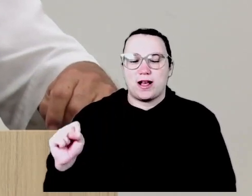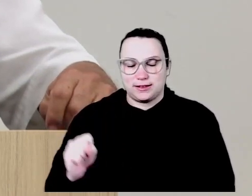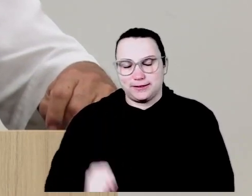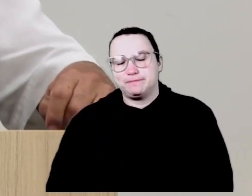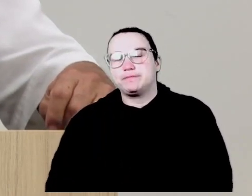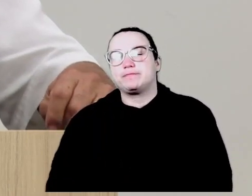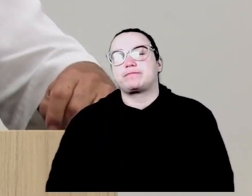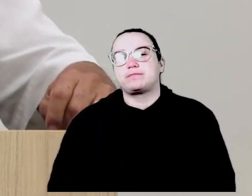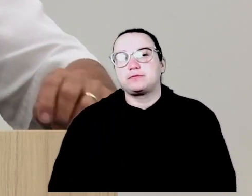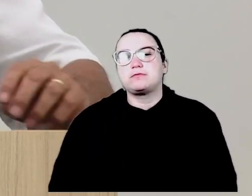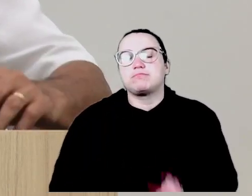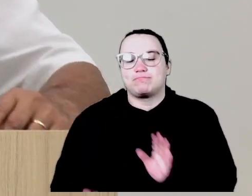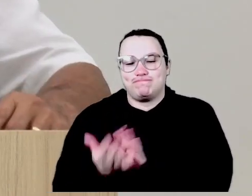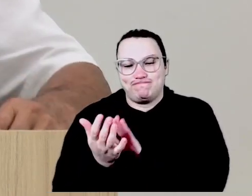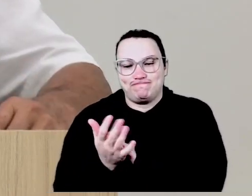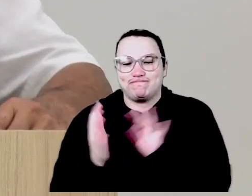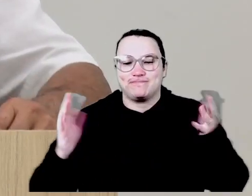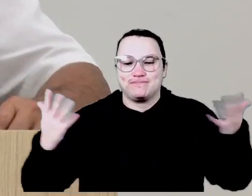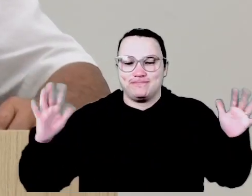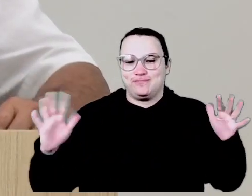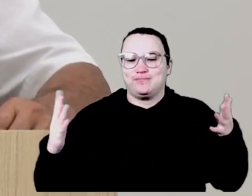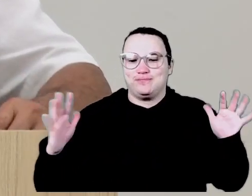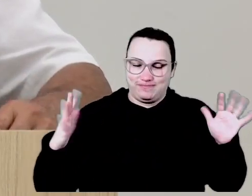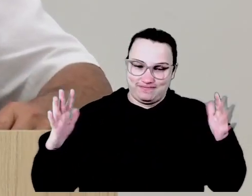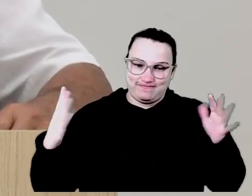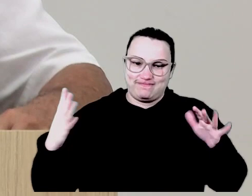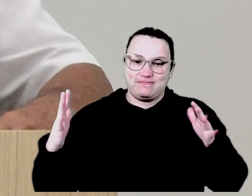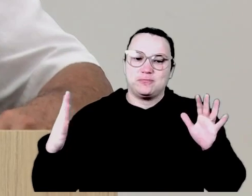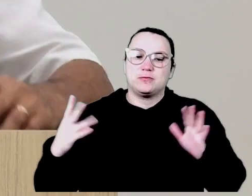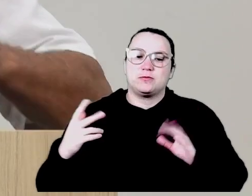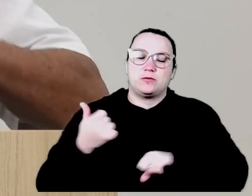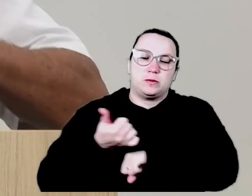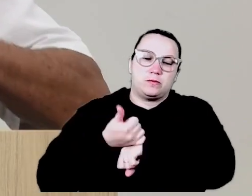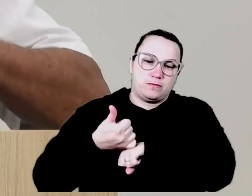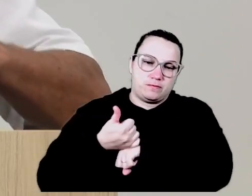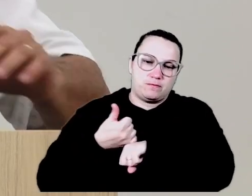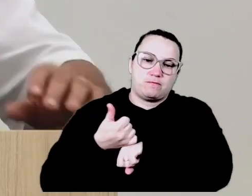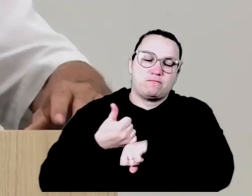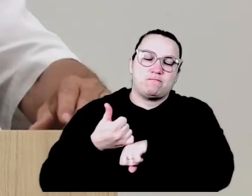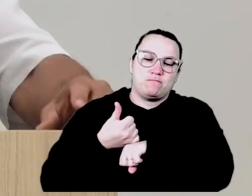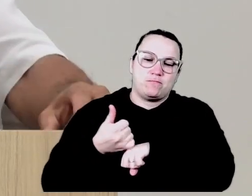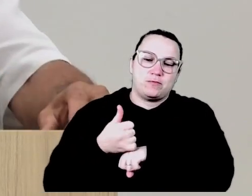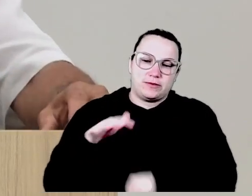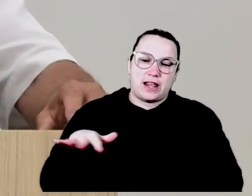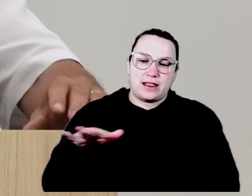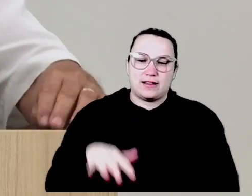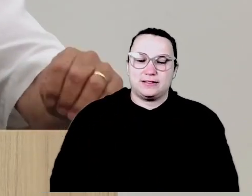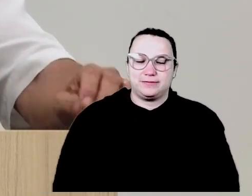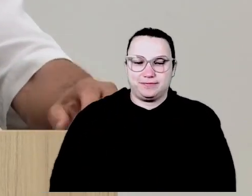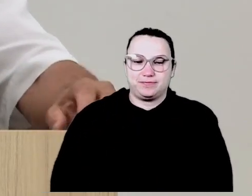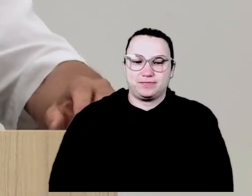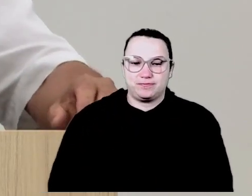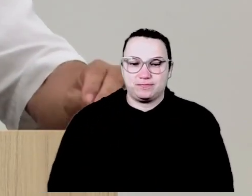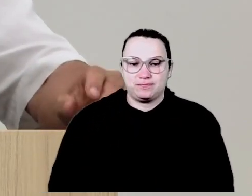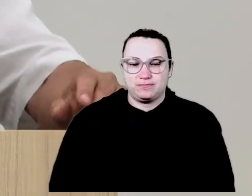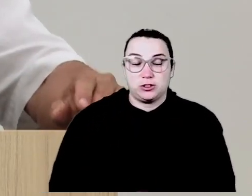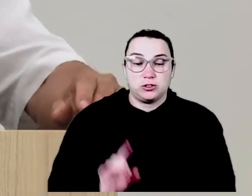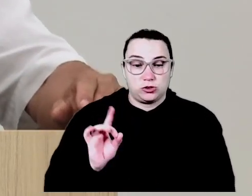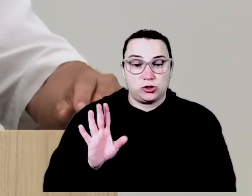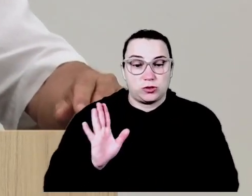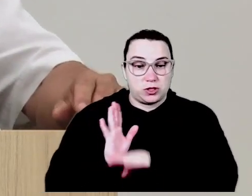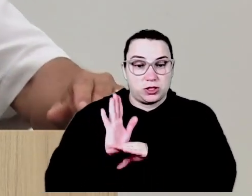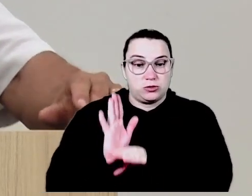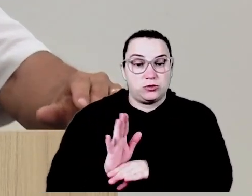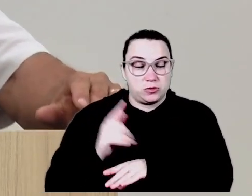então só tenho que parabenizar esse esses profissionais que estão na nessa área aí só para contribuir também a